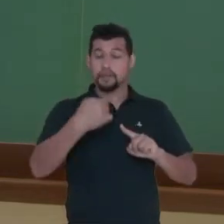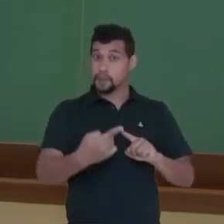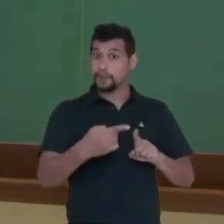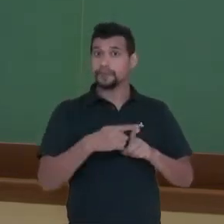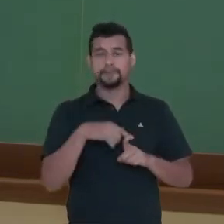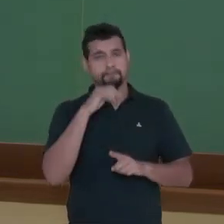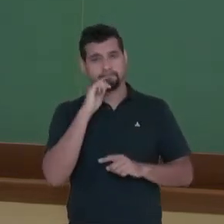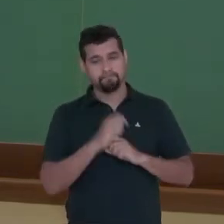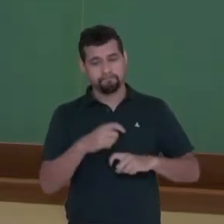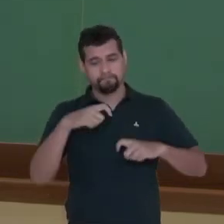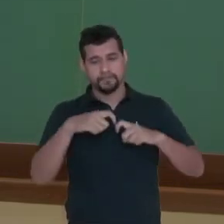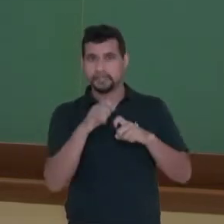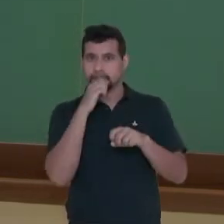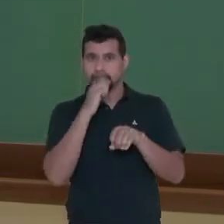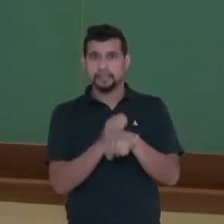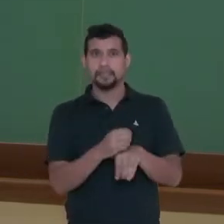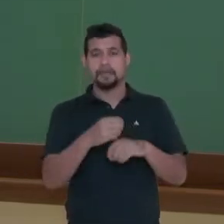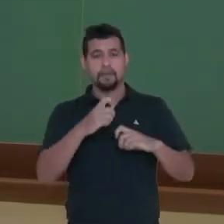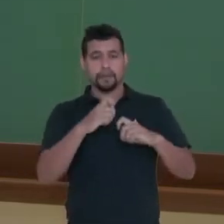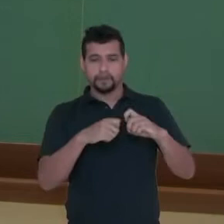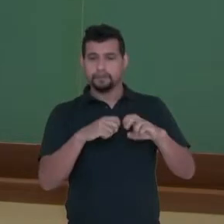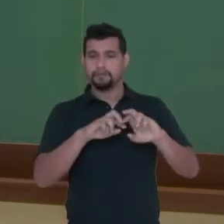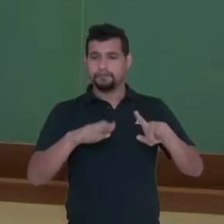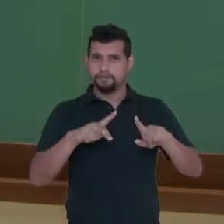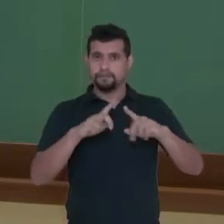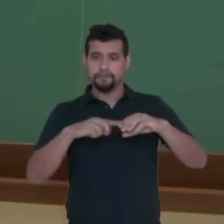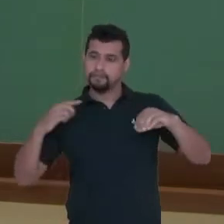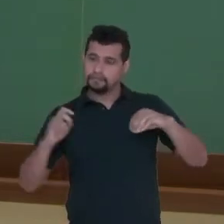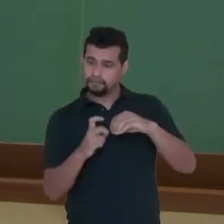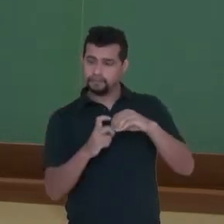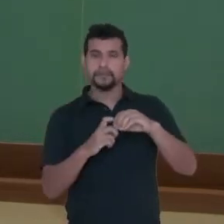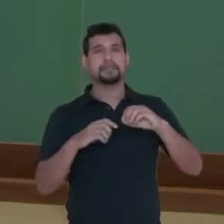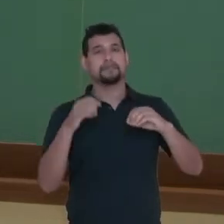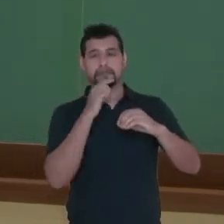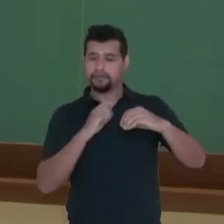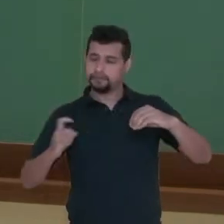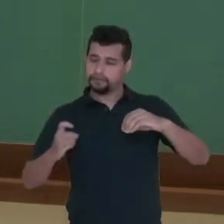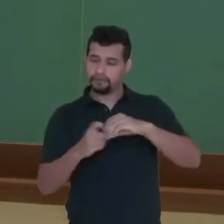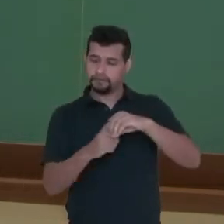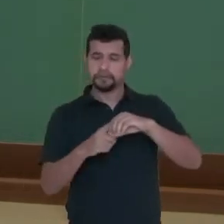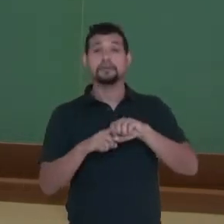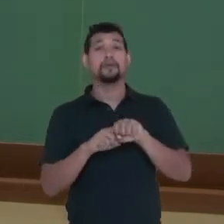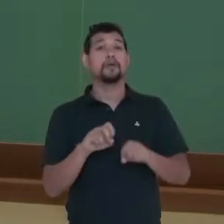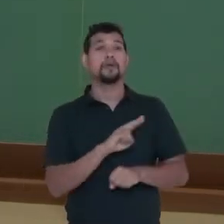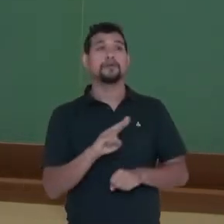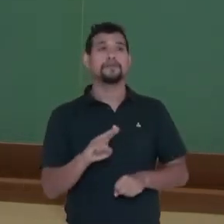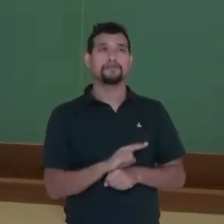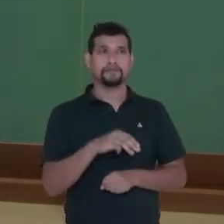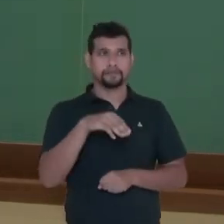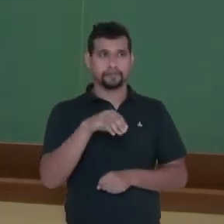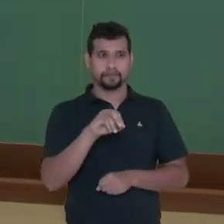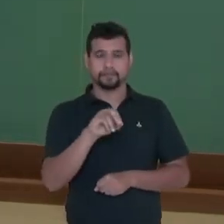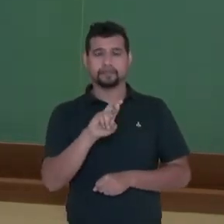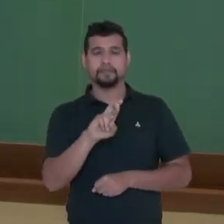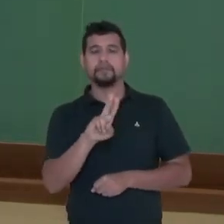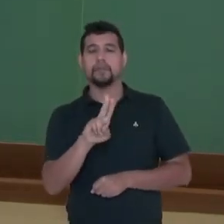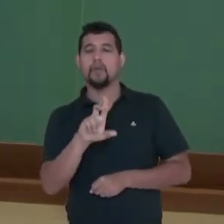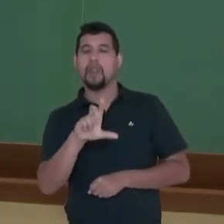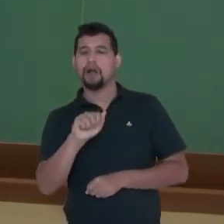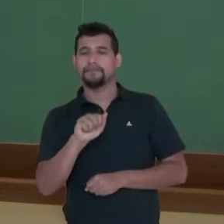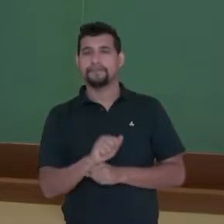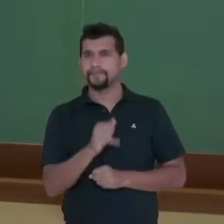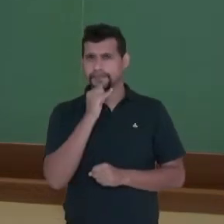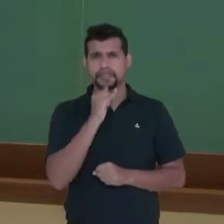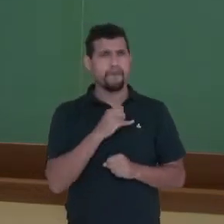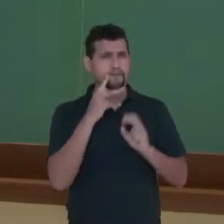a fecundação, esse zigoto ele vai chegar numa fase que a gente chama de mórula. Que se você olhar no